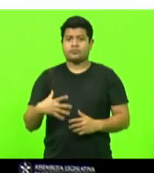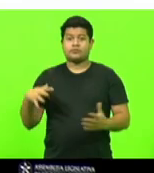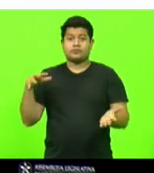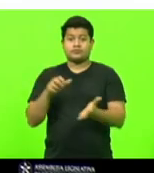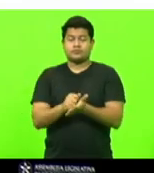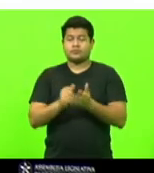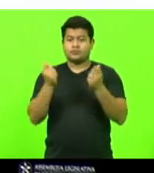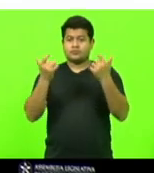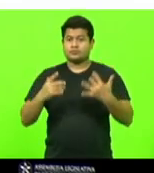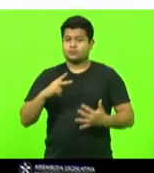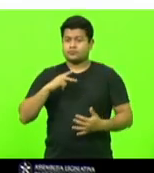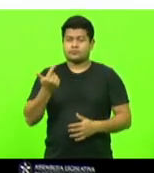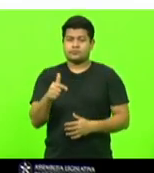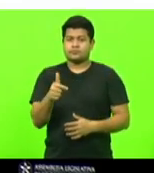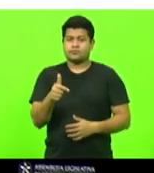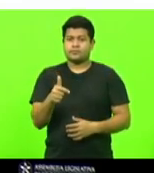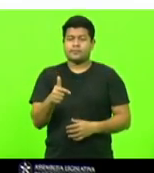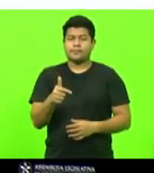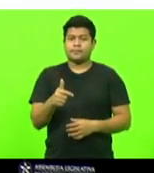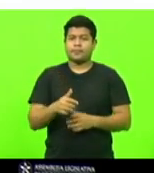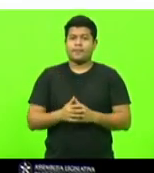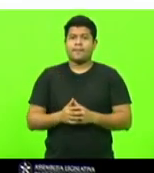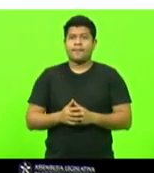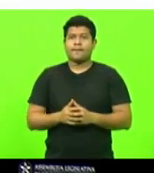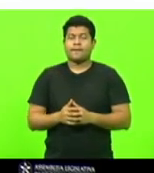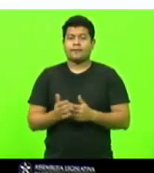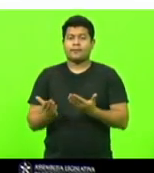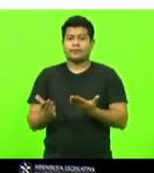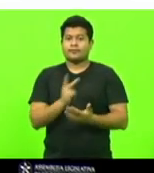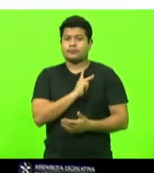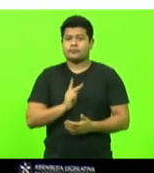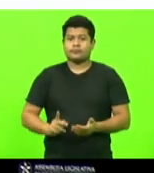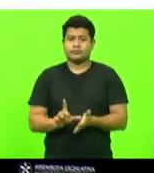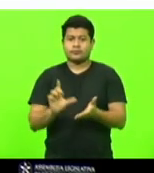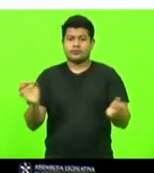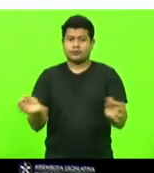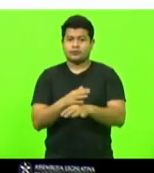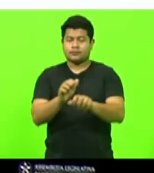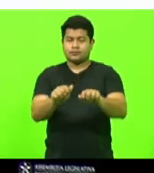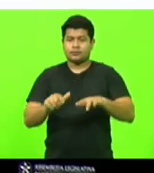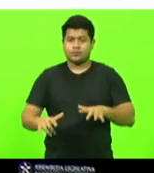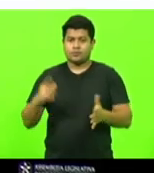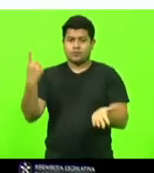oradores inscritos em explicações pessoais. Nada mais havendo, senhor presidente, antes de encerrar a